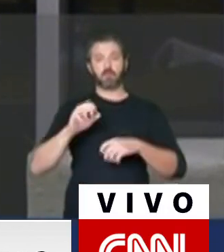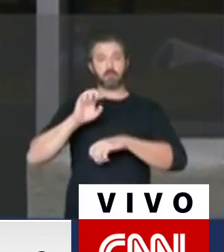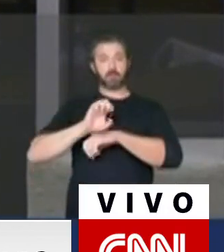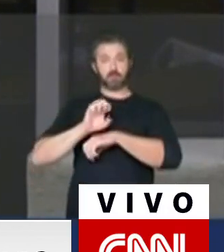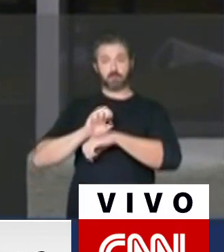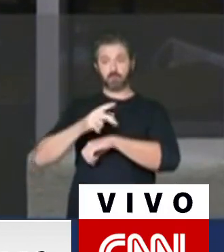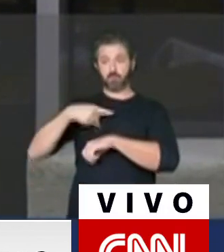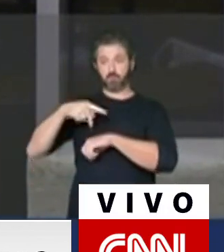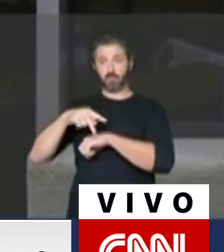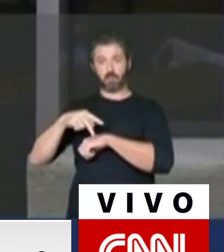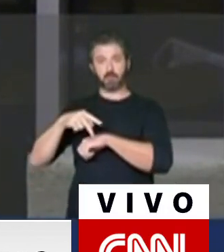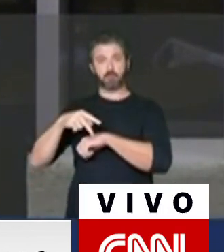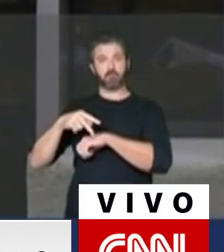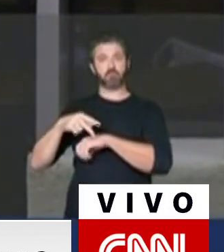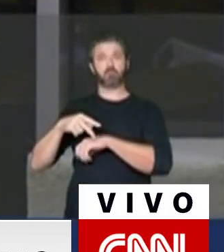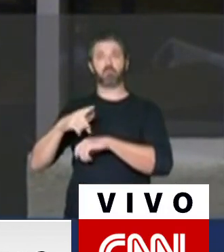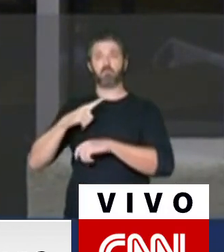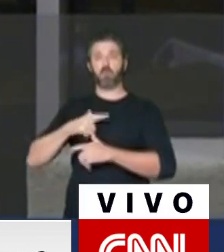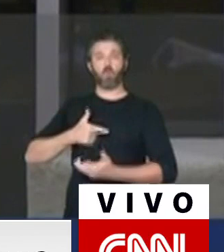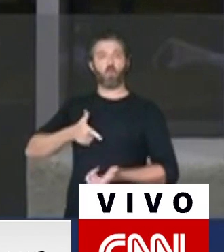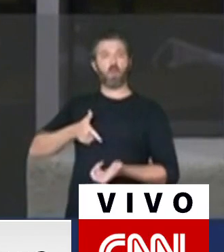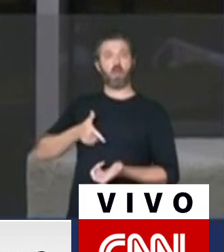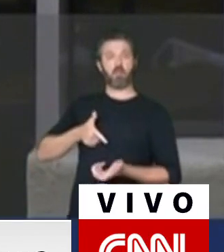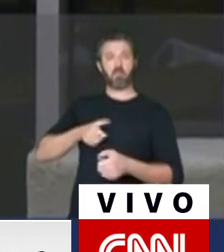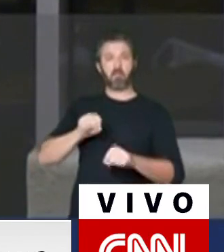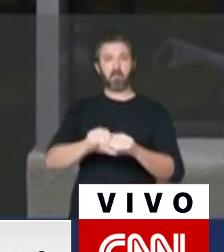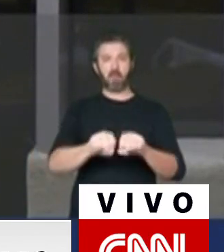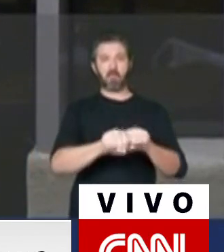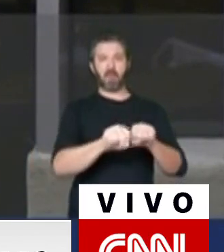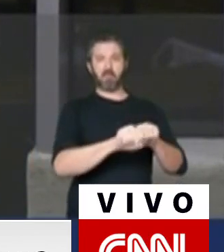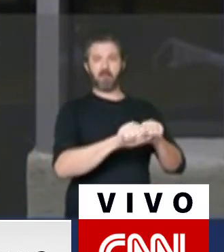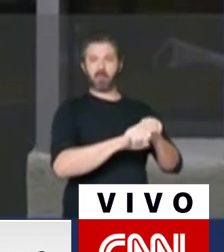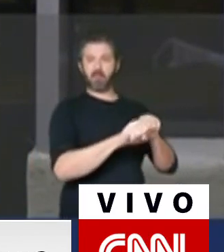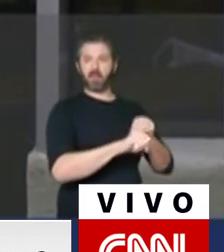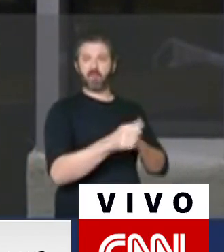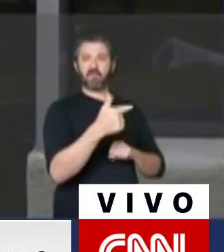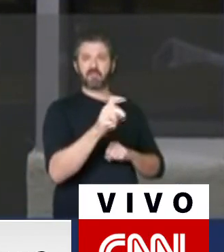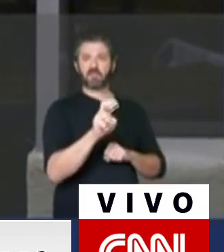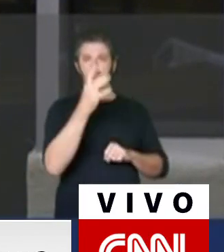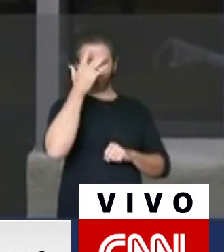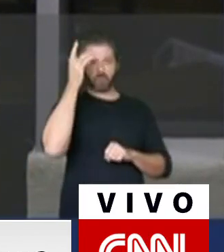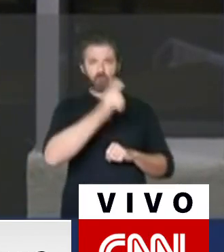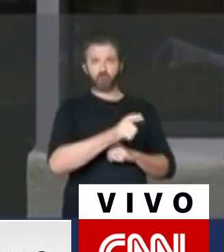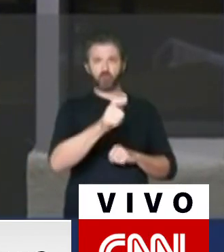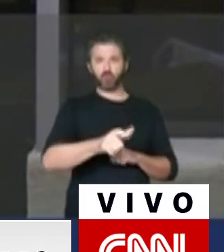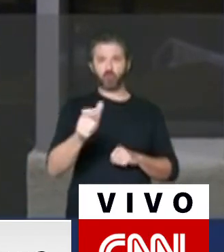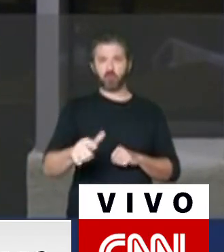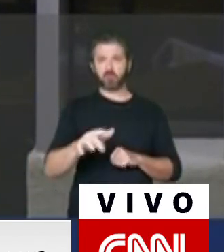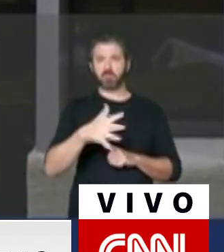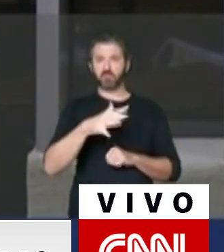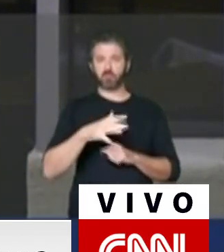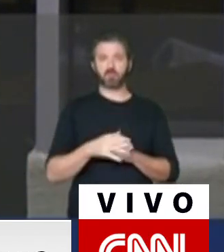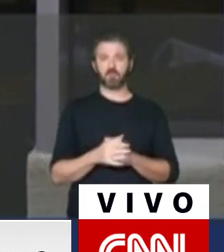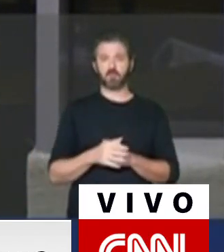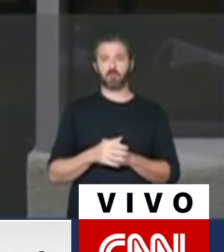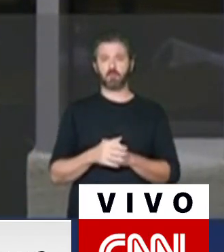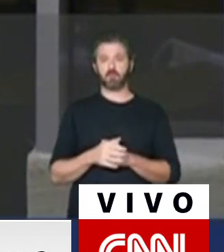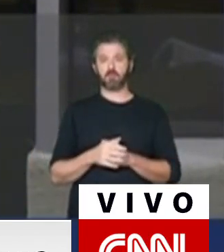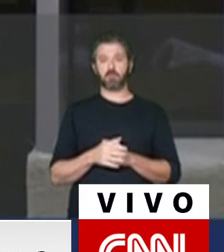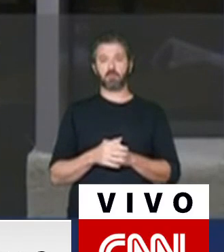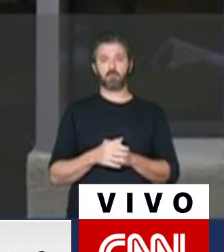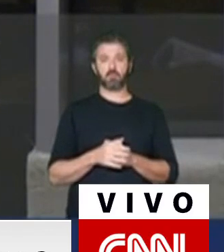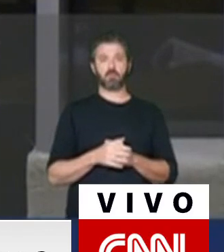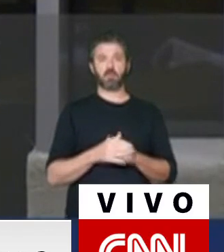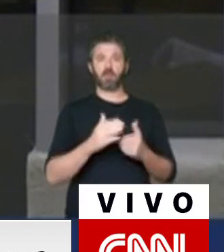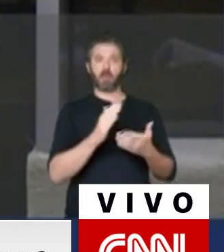o ICMS dos combustíveis. É isso, então, está aprovado esse texto base do substitutivo, né, ao projeto de lei